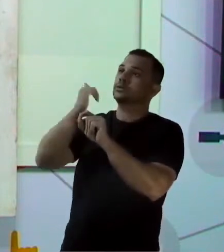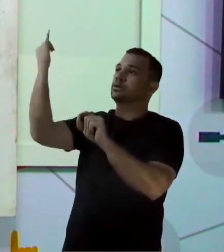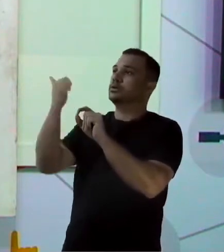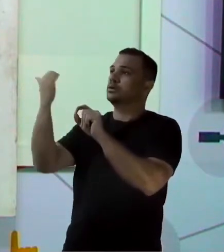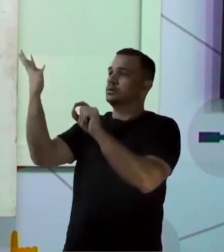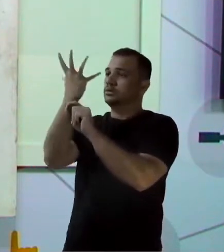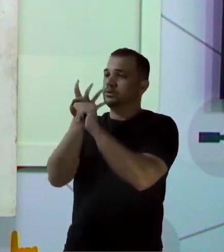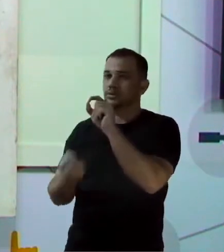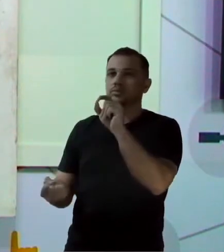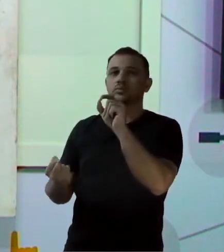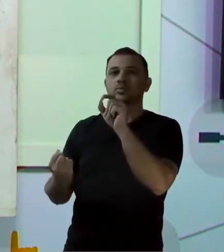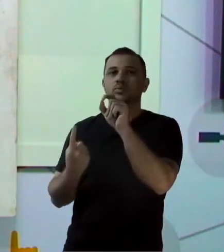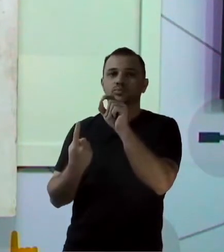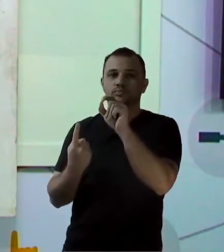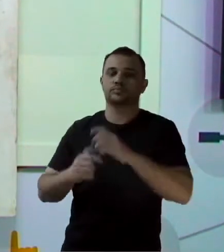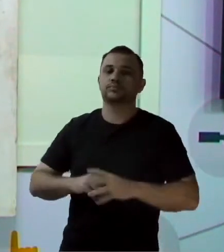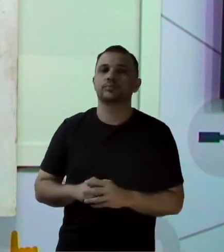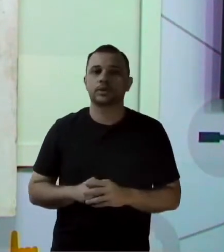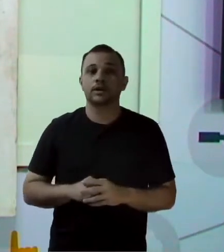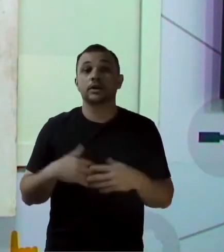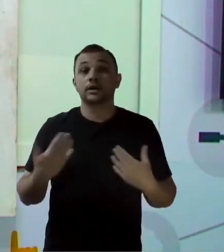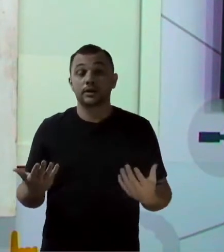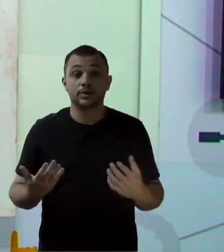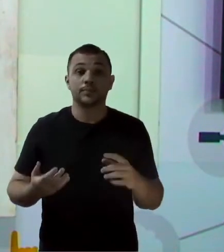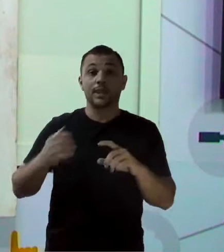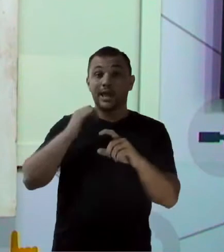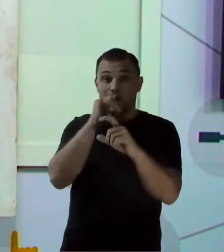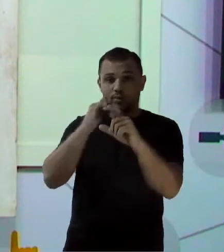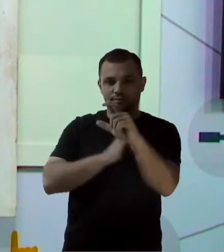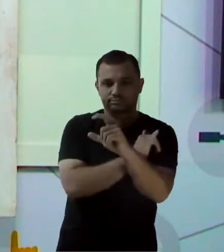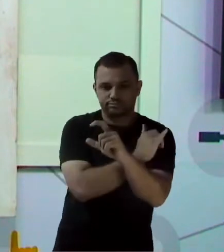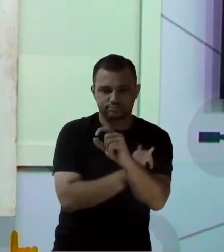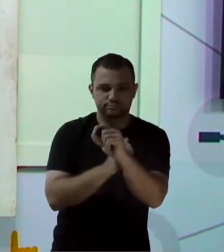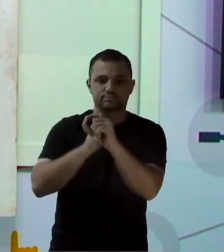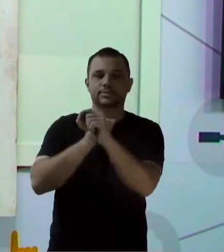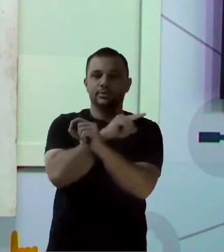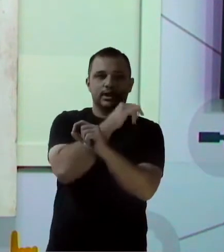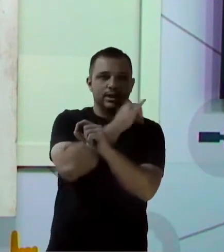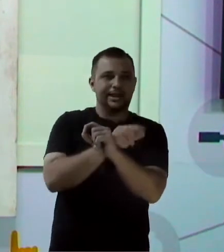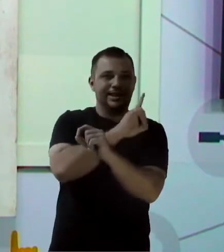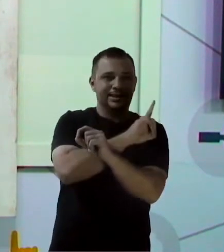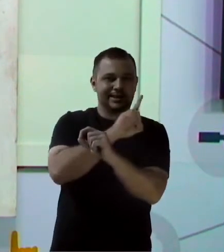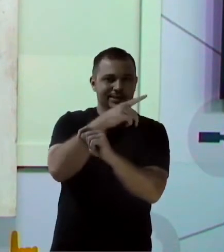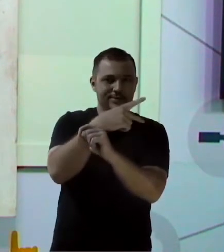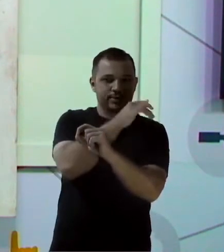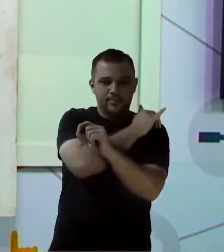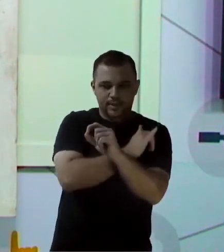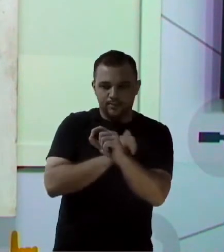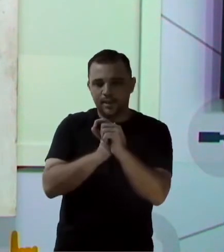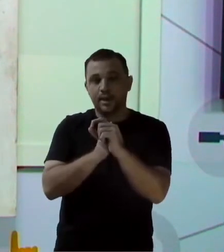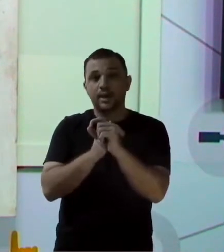voltagem. Essa corrente total vem, bate no nó e ela divide proporcionalmente para cada